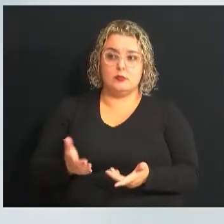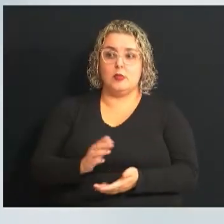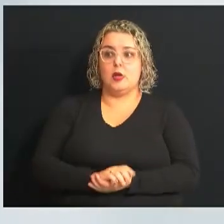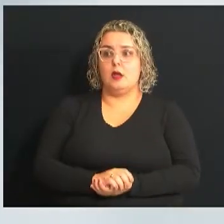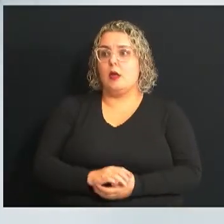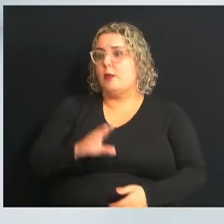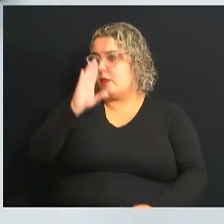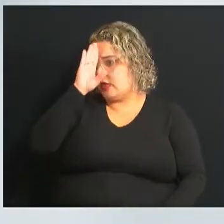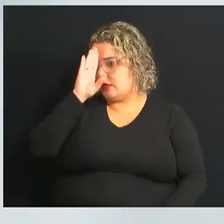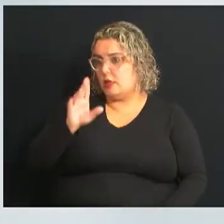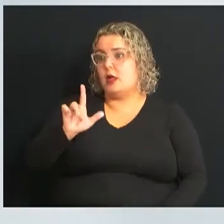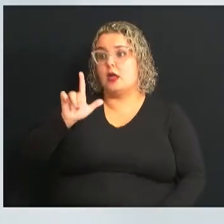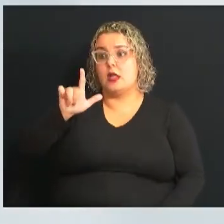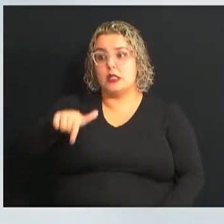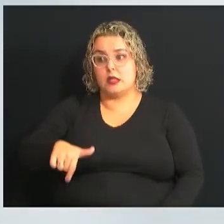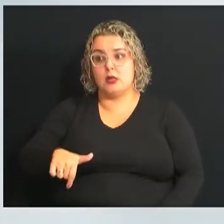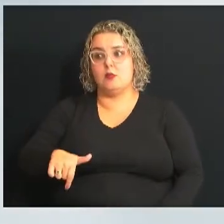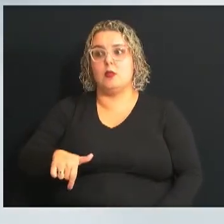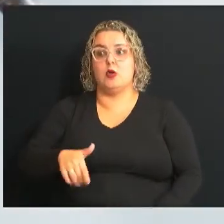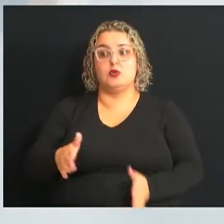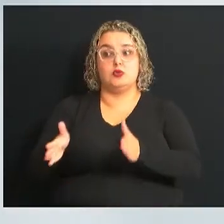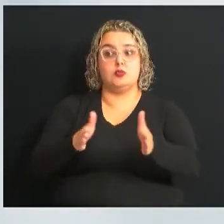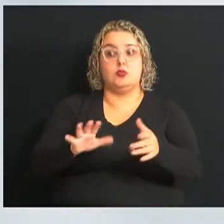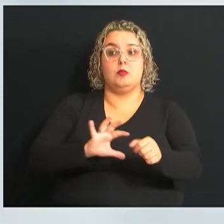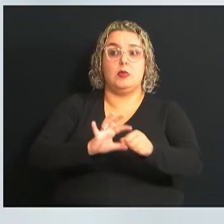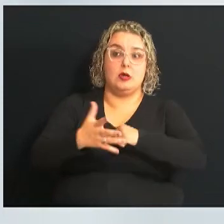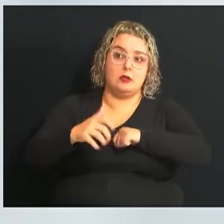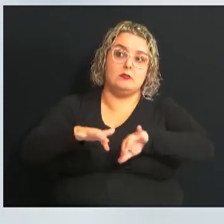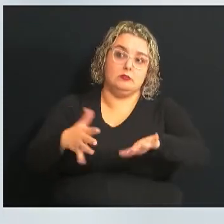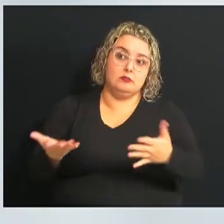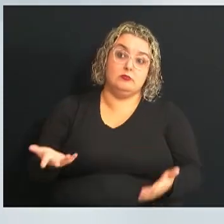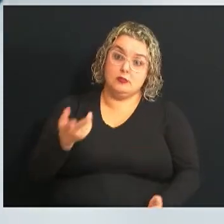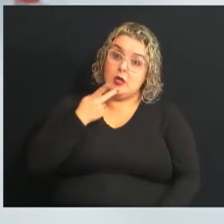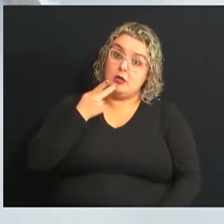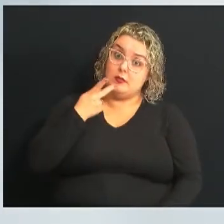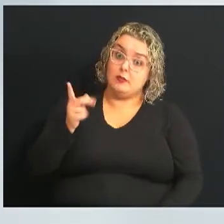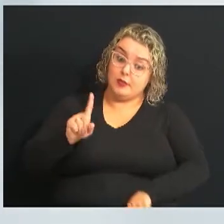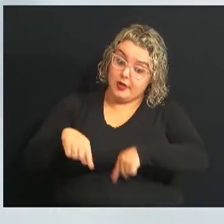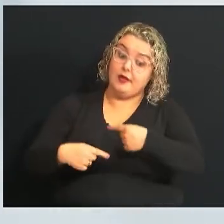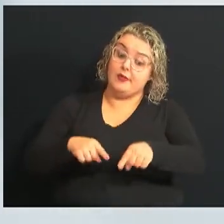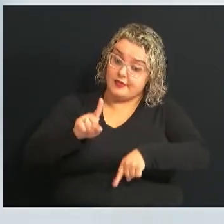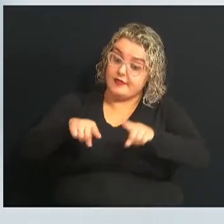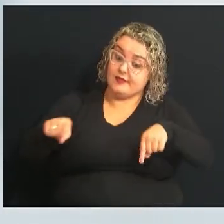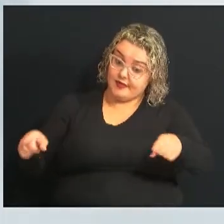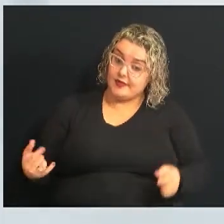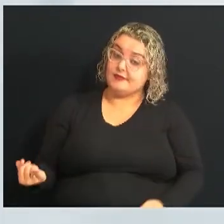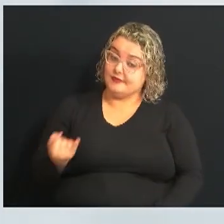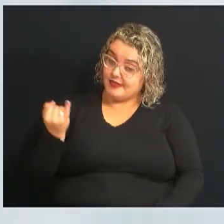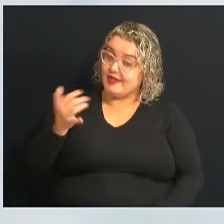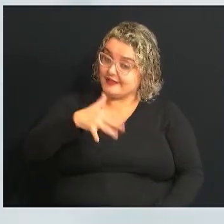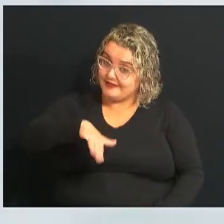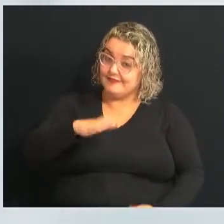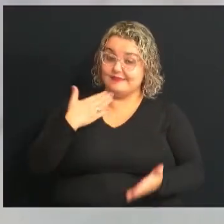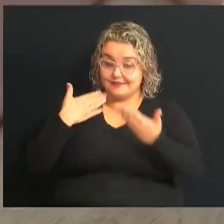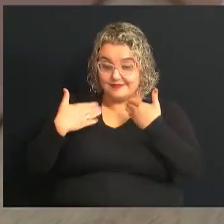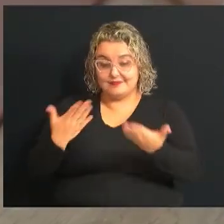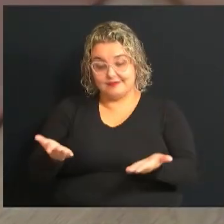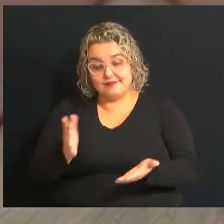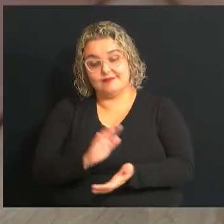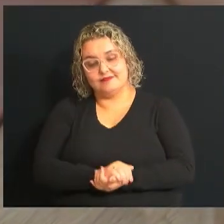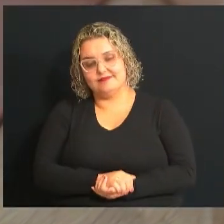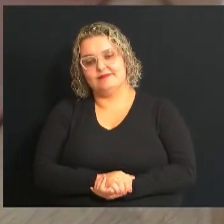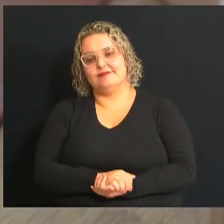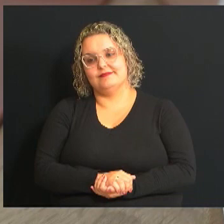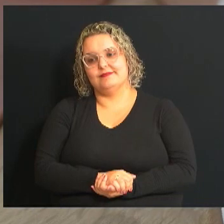Principalmente depois, né, de um período de pandemia, vamos colocar aí uma outra variável importante no meio dessa conversa.